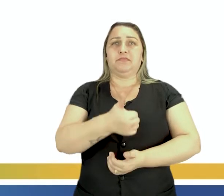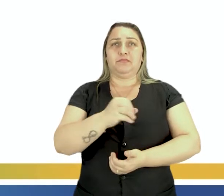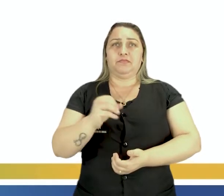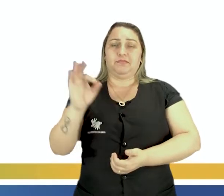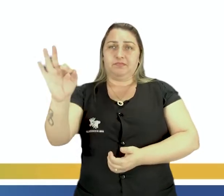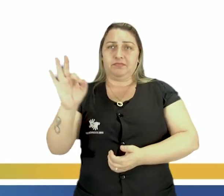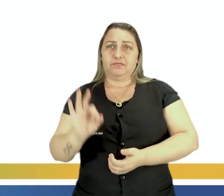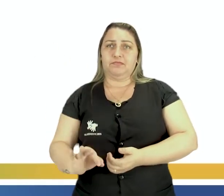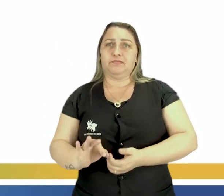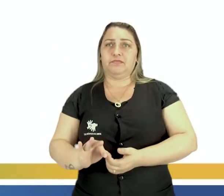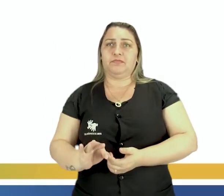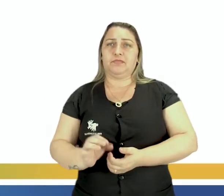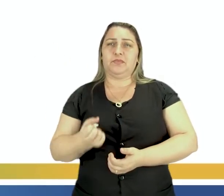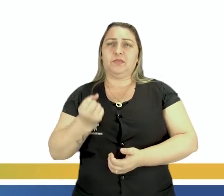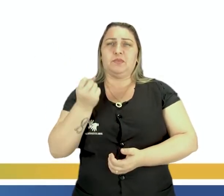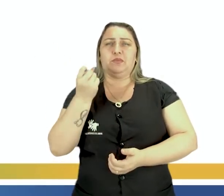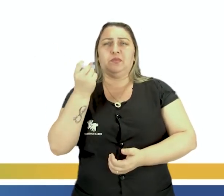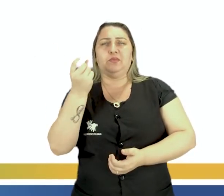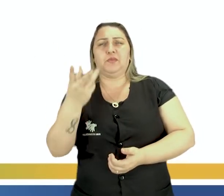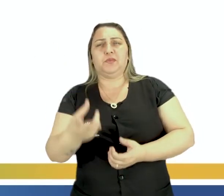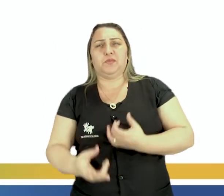Seldom, raramente.